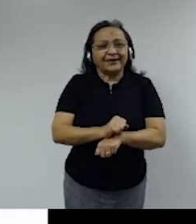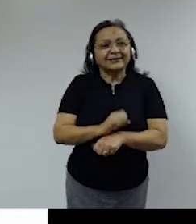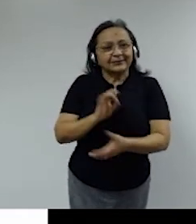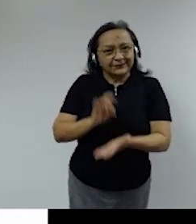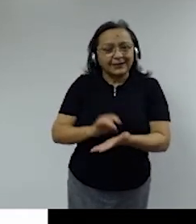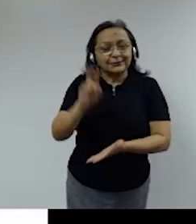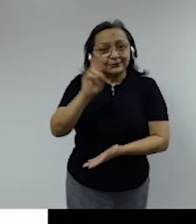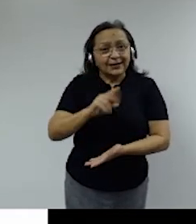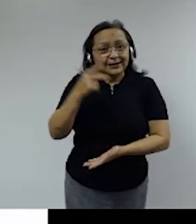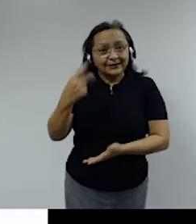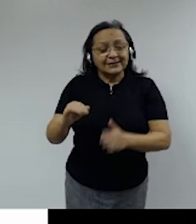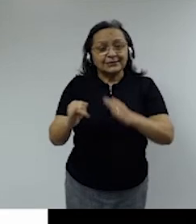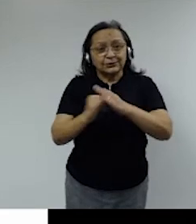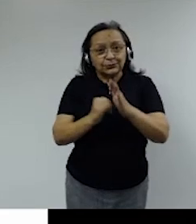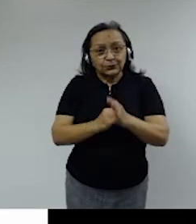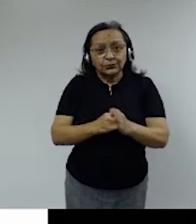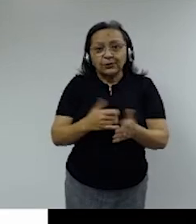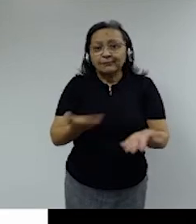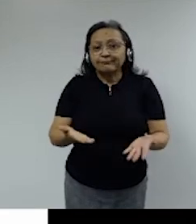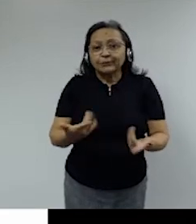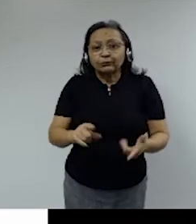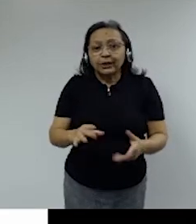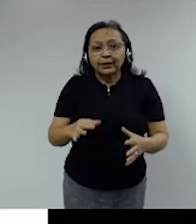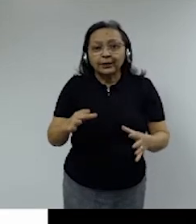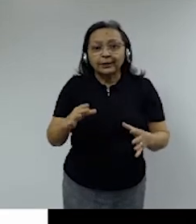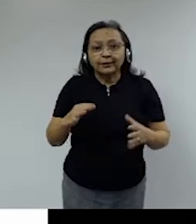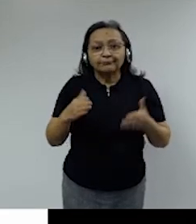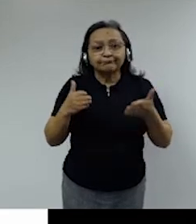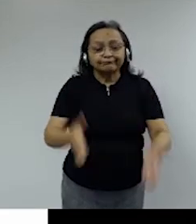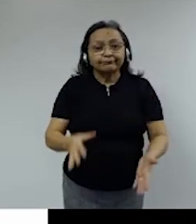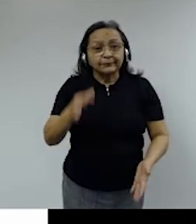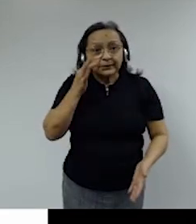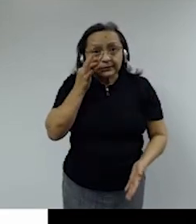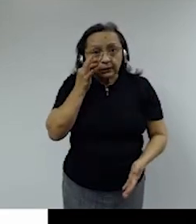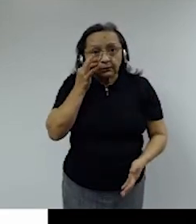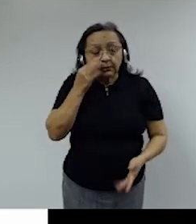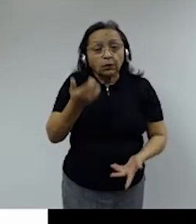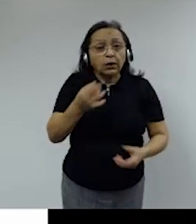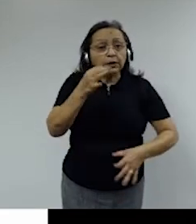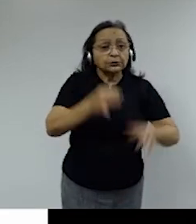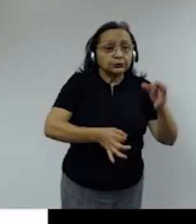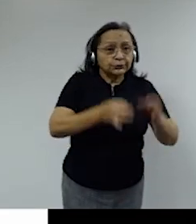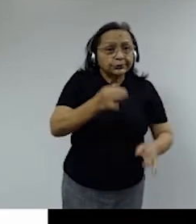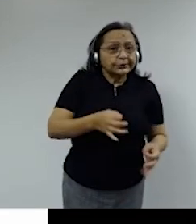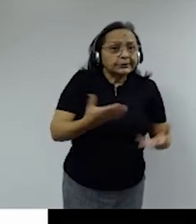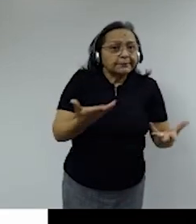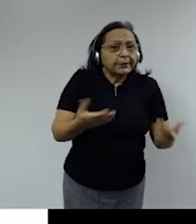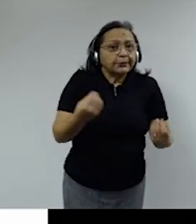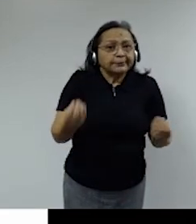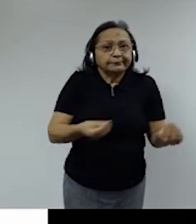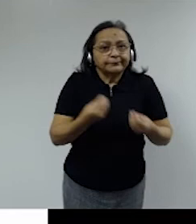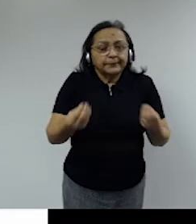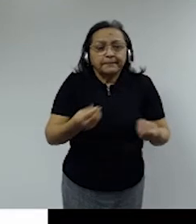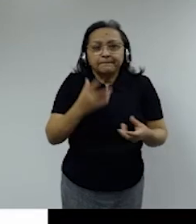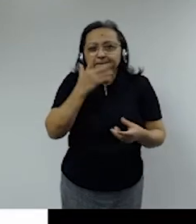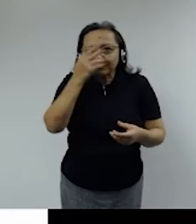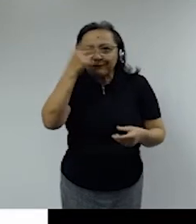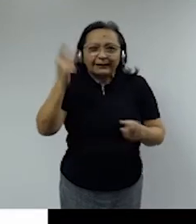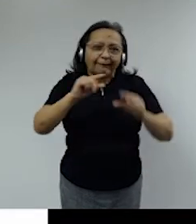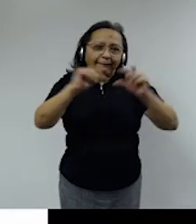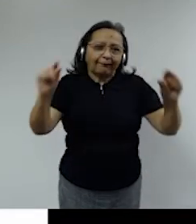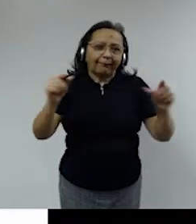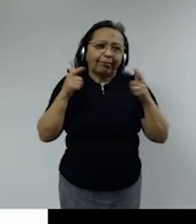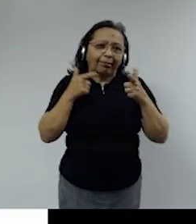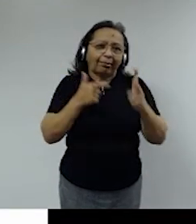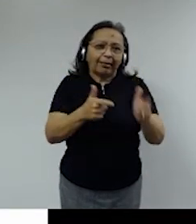que se a gente não tem esse comparecimento presencial, a justiça basicamente fica, não gosto de dizer a justiça é cega, mas quase fica cega,